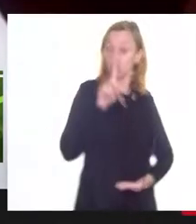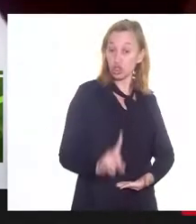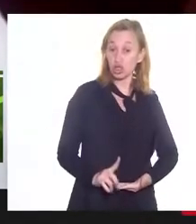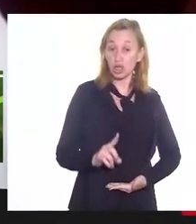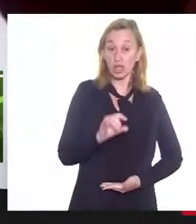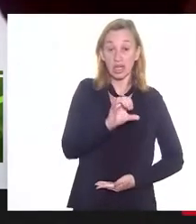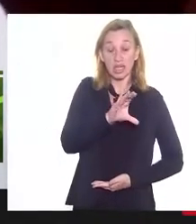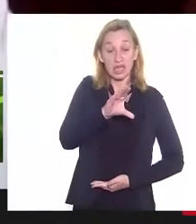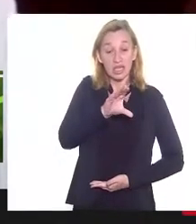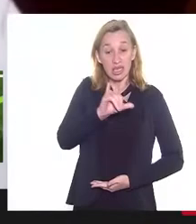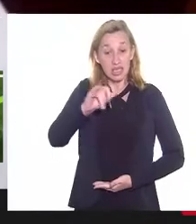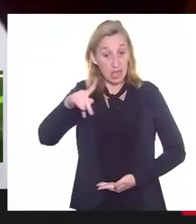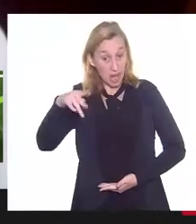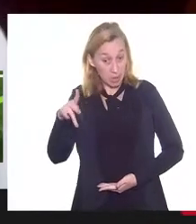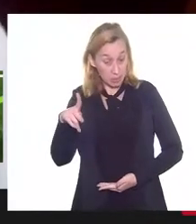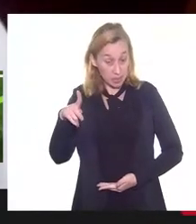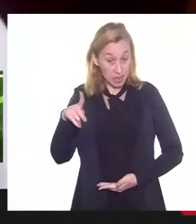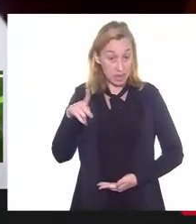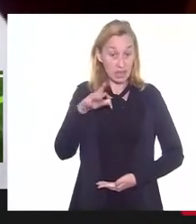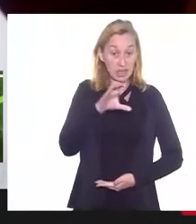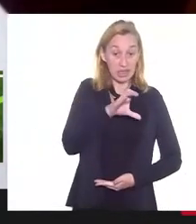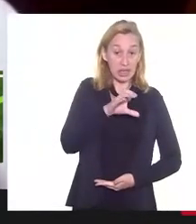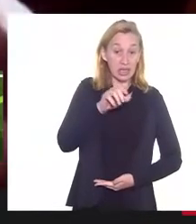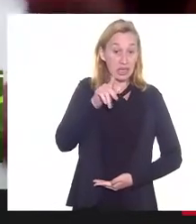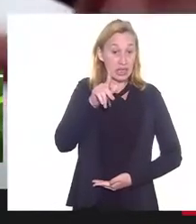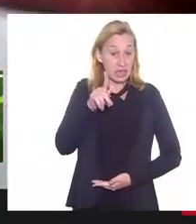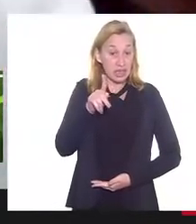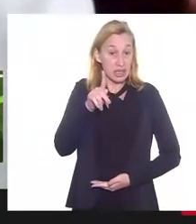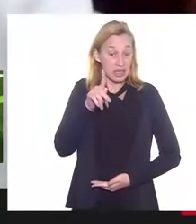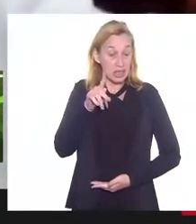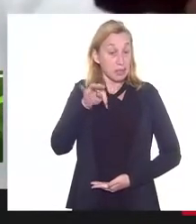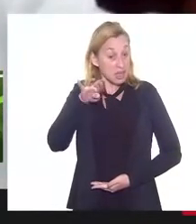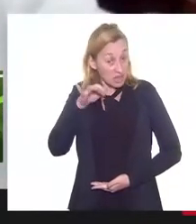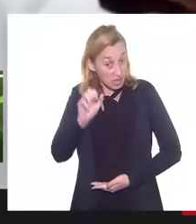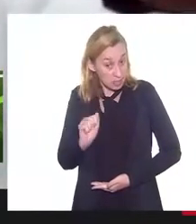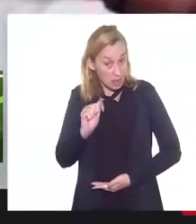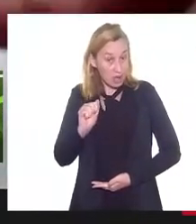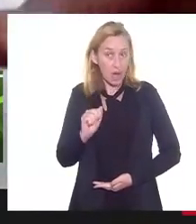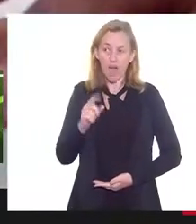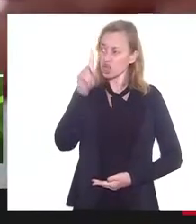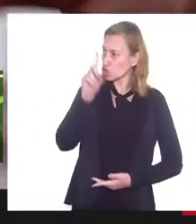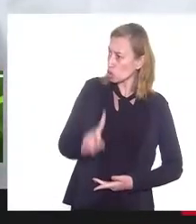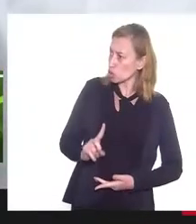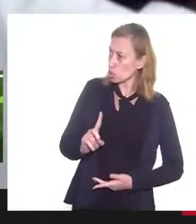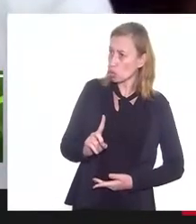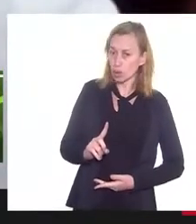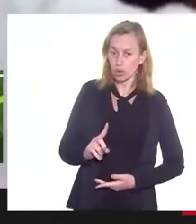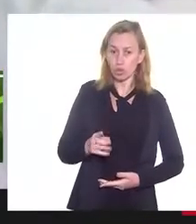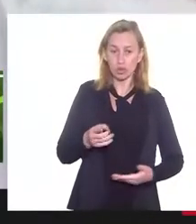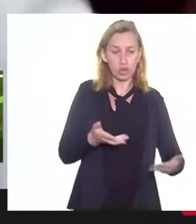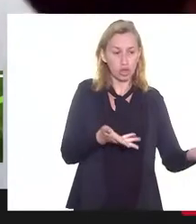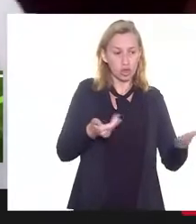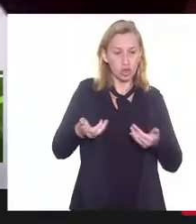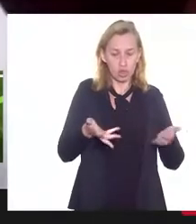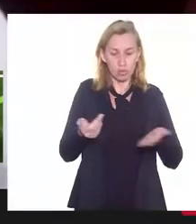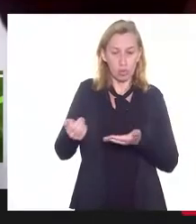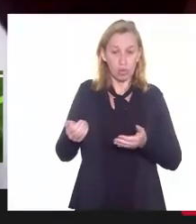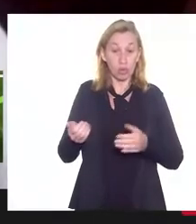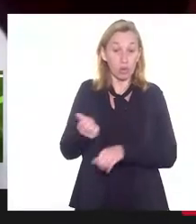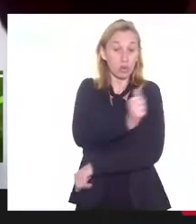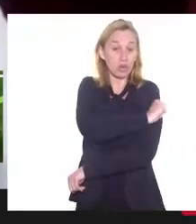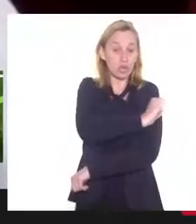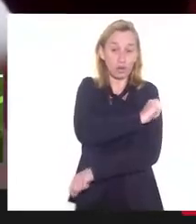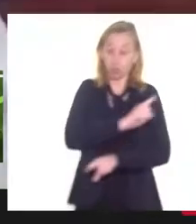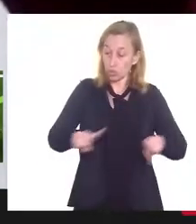CIEP em Sepetiba, e a diretora colocou os alunos numa sala de